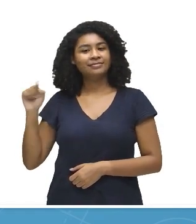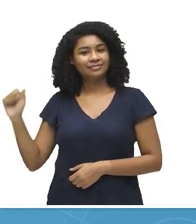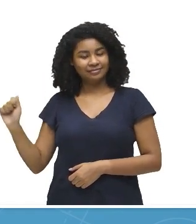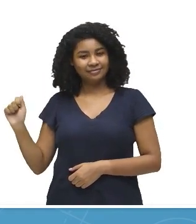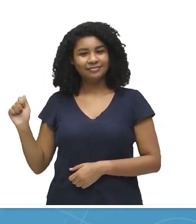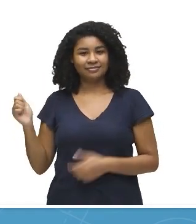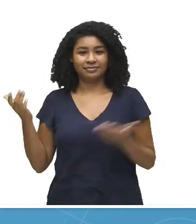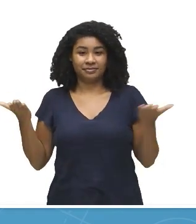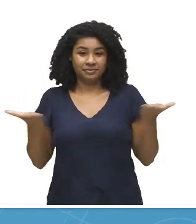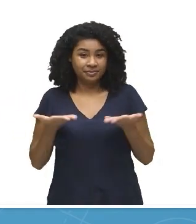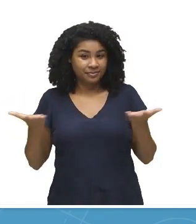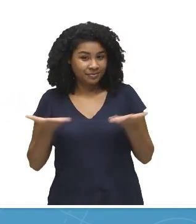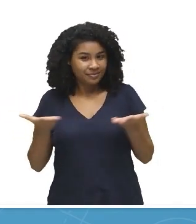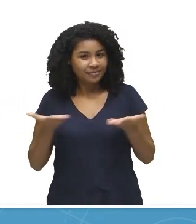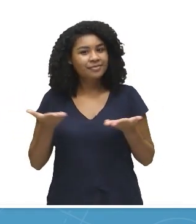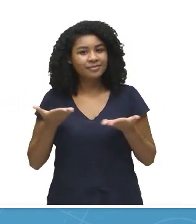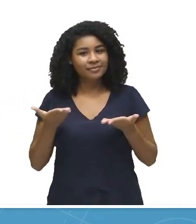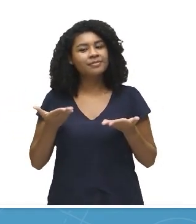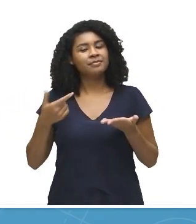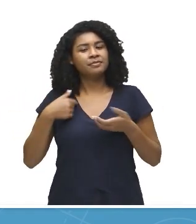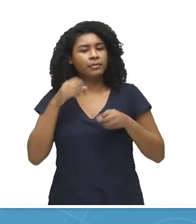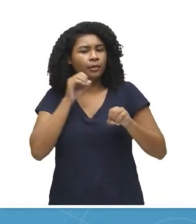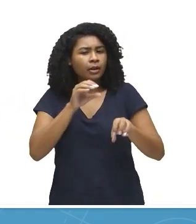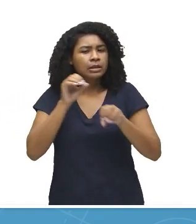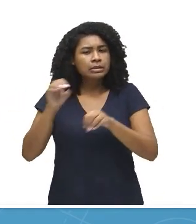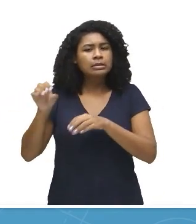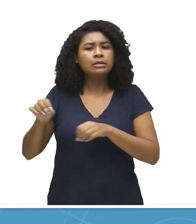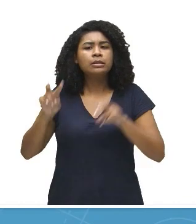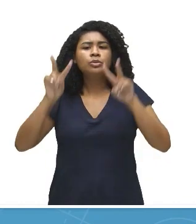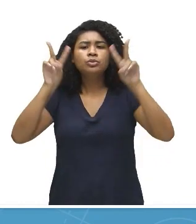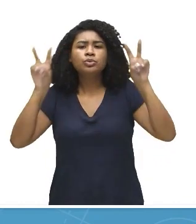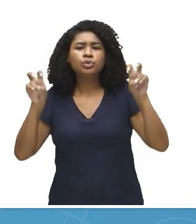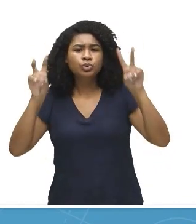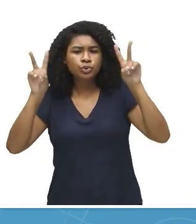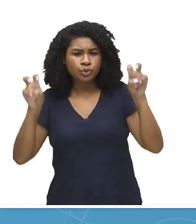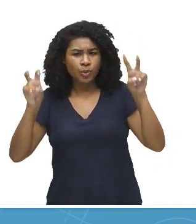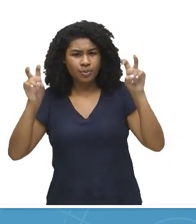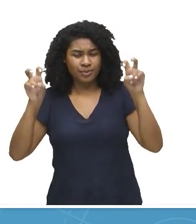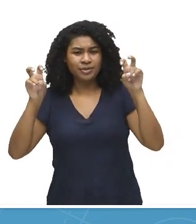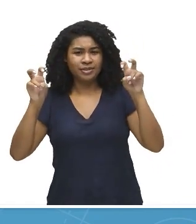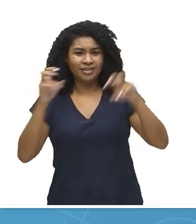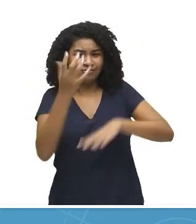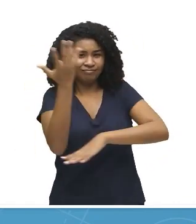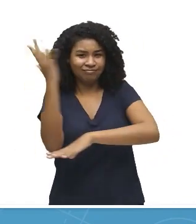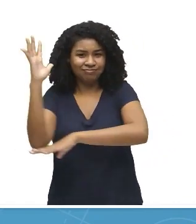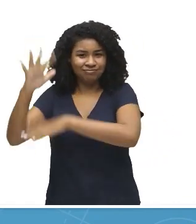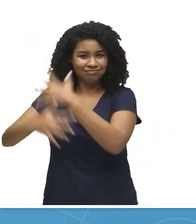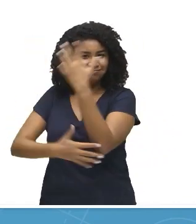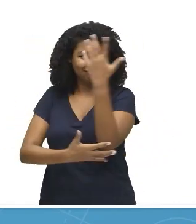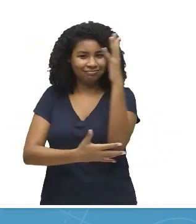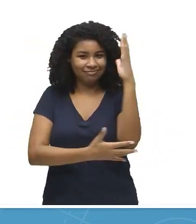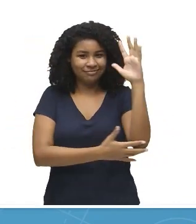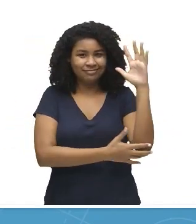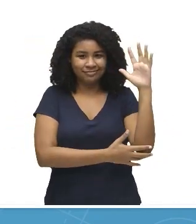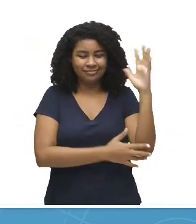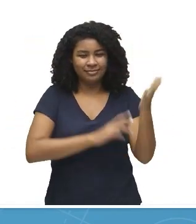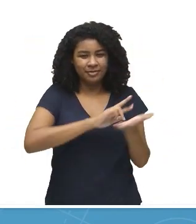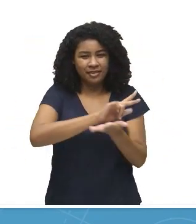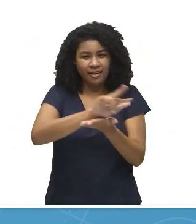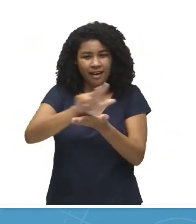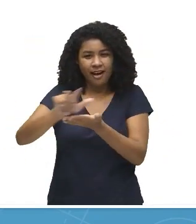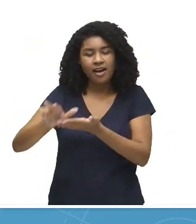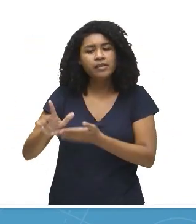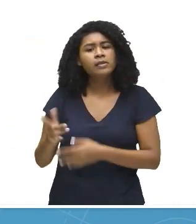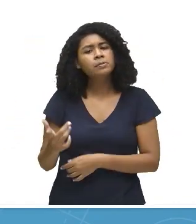nesse primeiro momento, onde nós vamos falar sobre as questões ambientais, né? Onde a gente vai pensar em